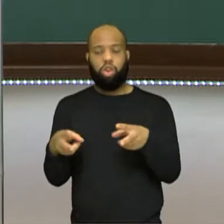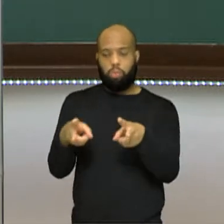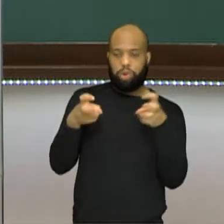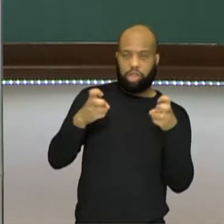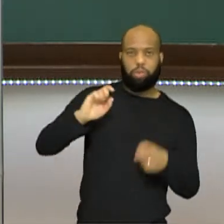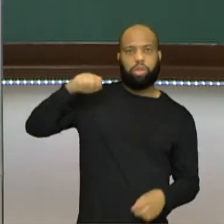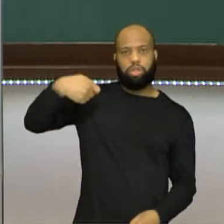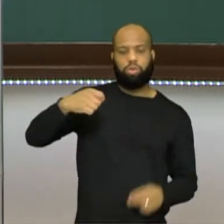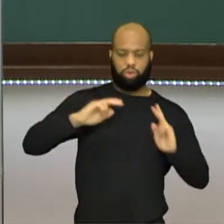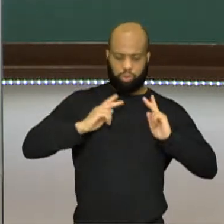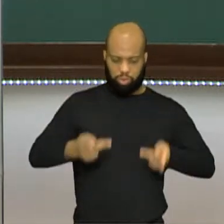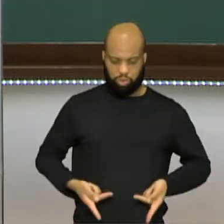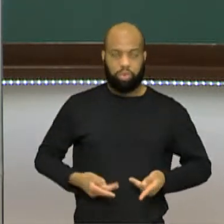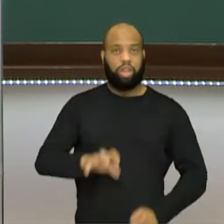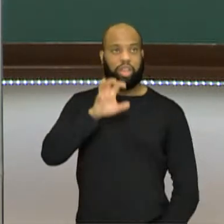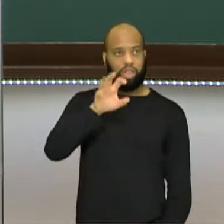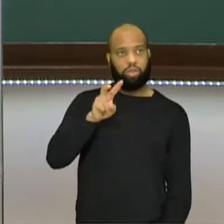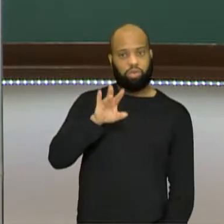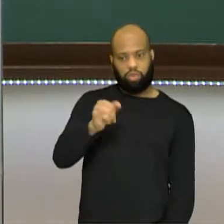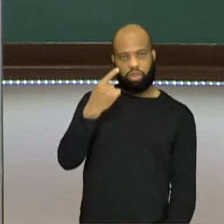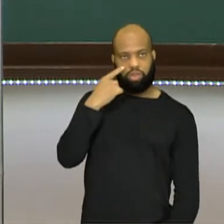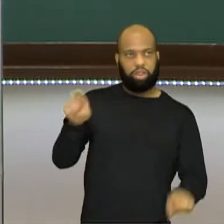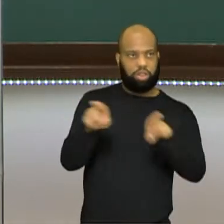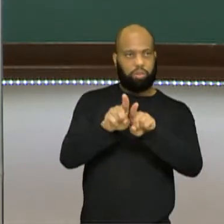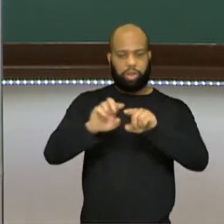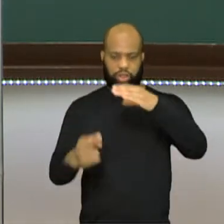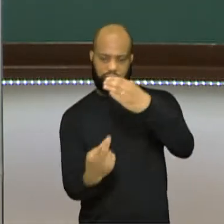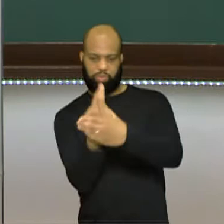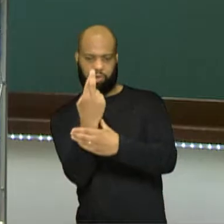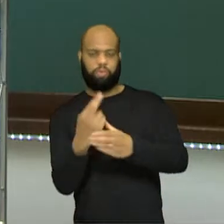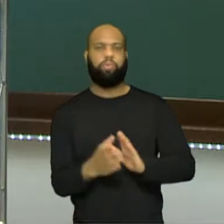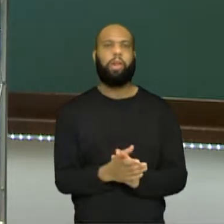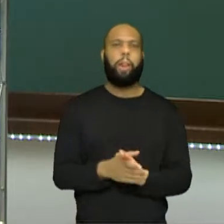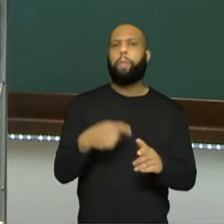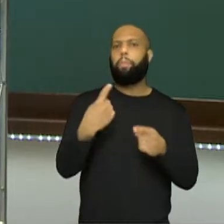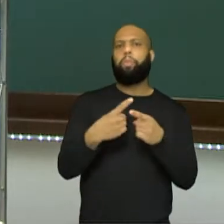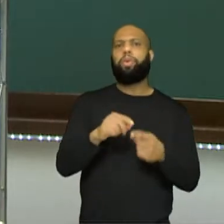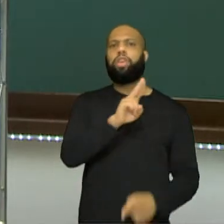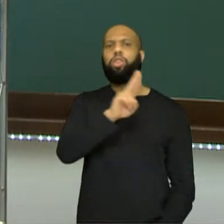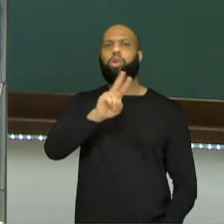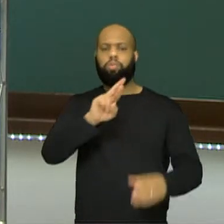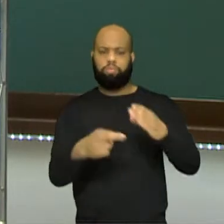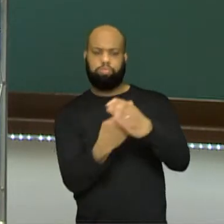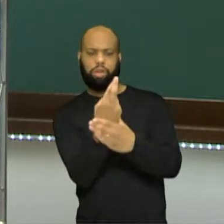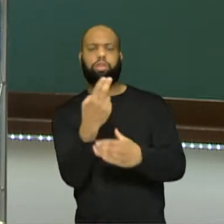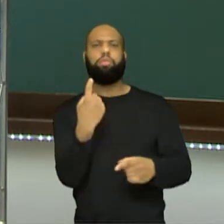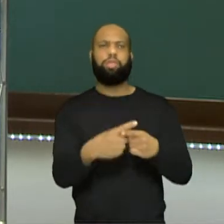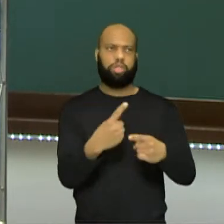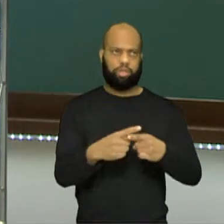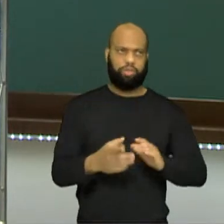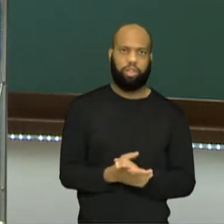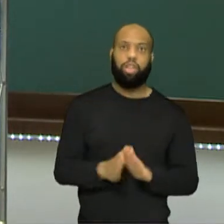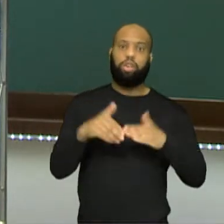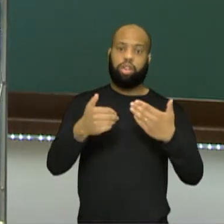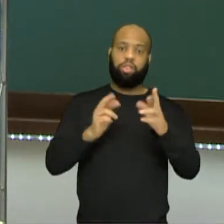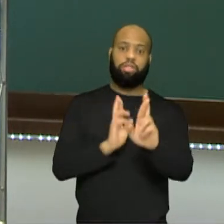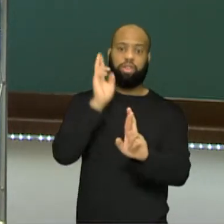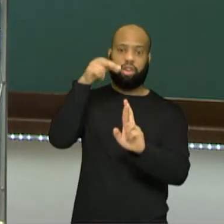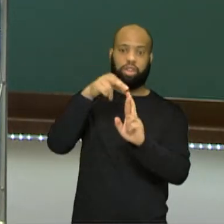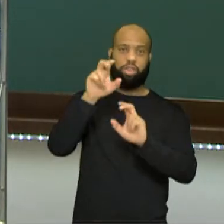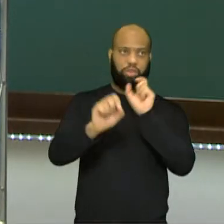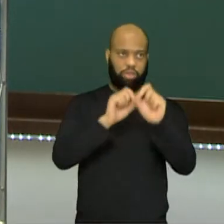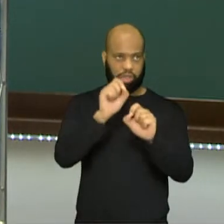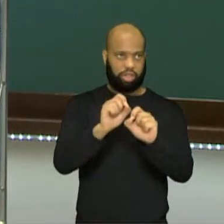ser humano e isso nós vamos ver no Renascimento. E por que esse nome? O nome Renascimento remete-se